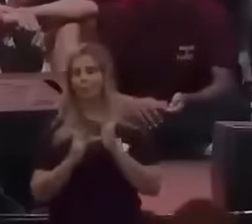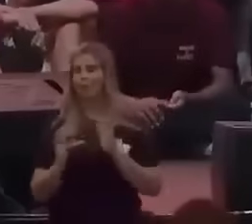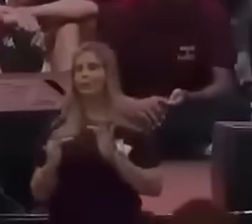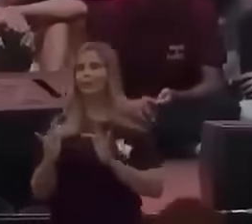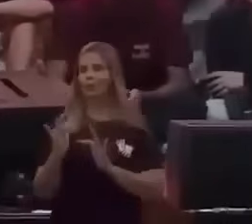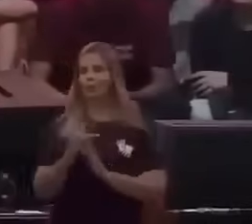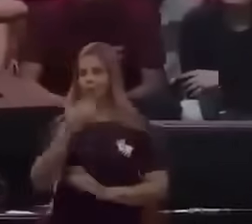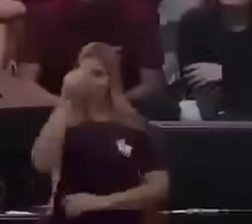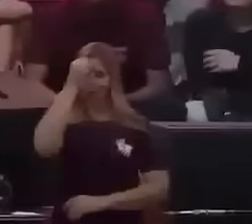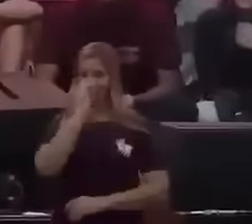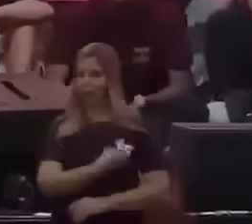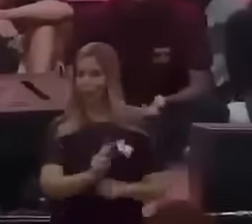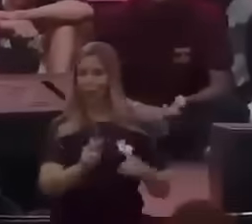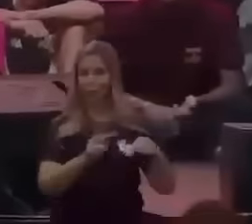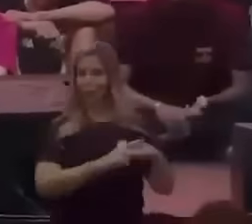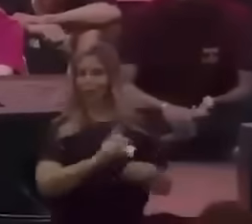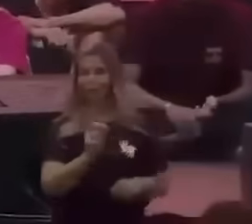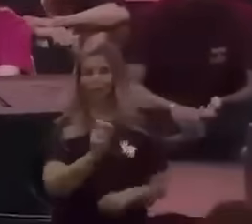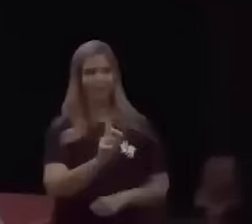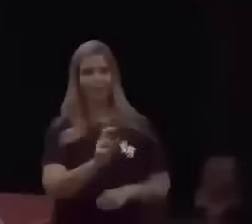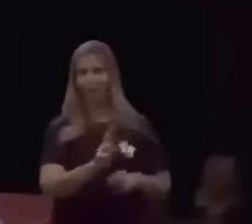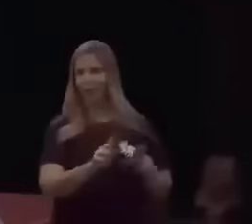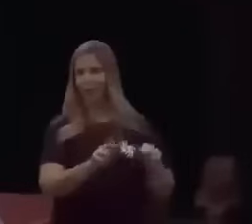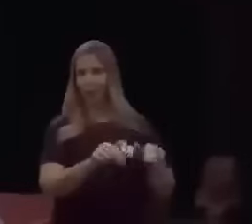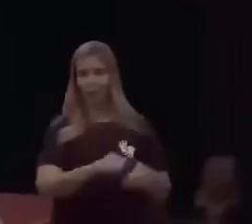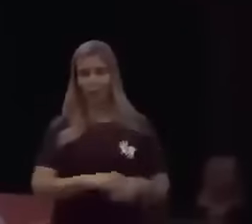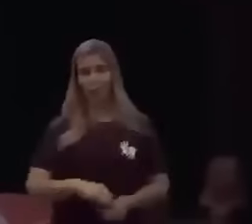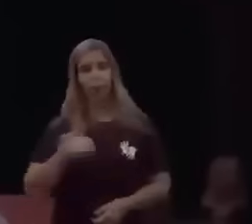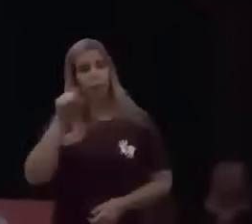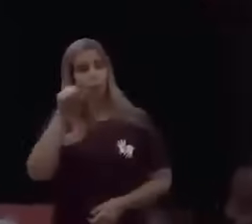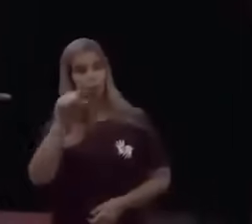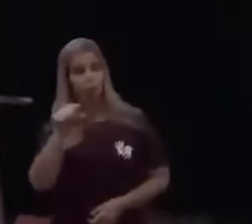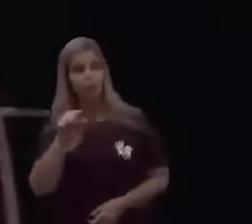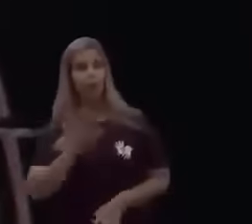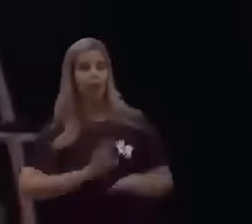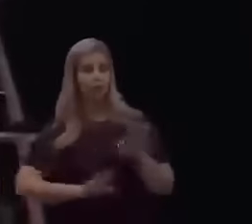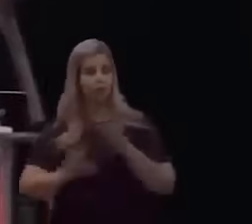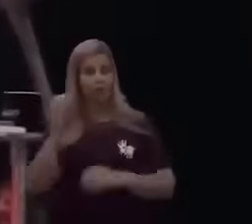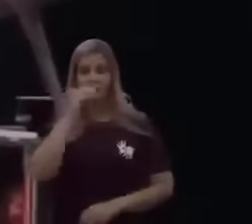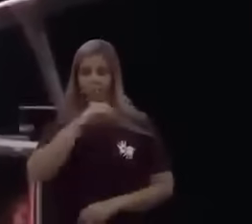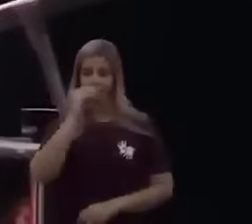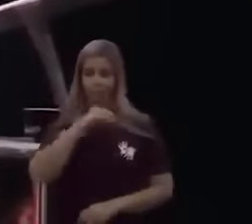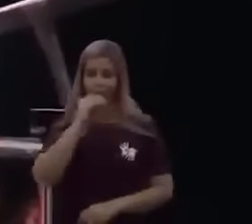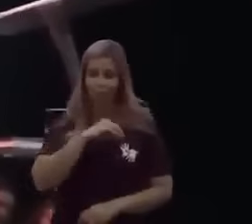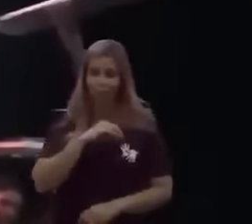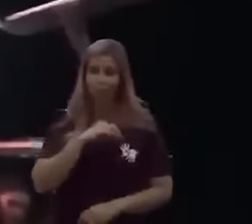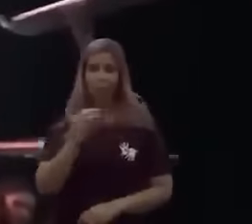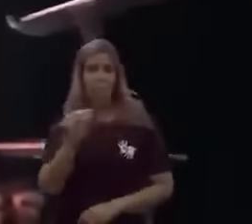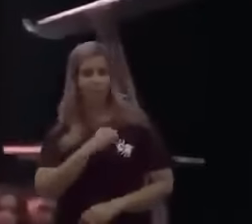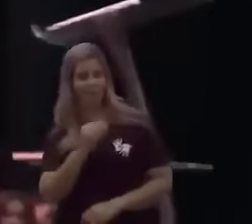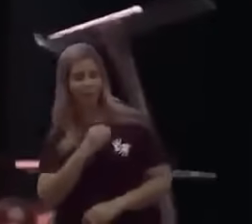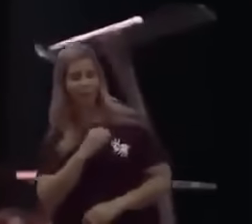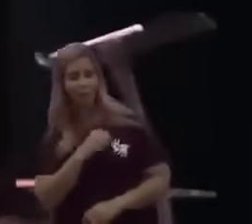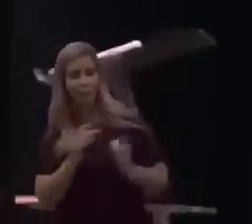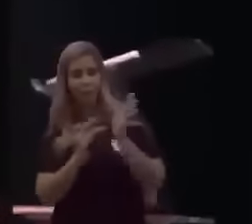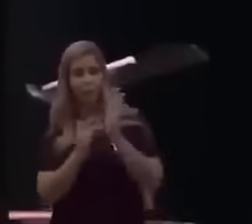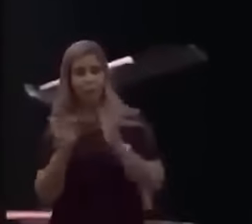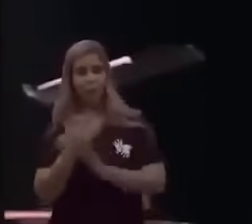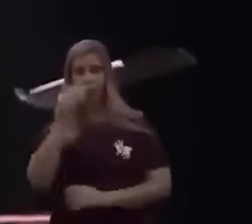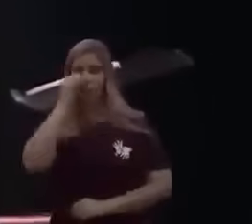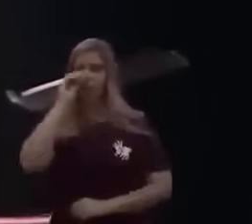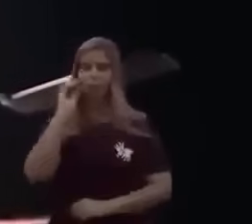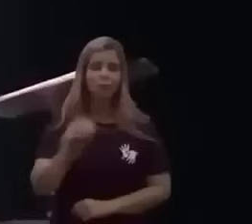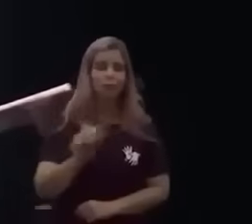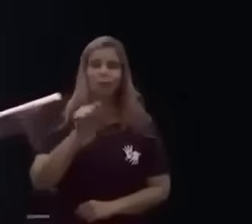Eu quero dizer para você nesta noite que apesar dos seus deslizes, apesar dos seus fracassos, apesar das suas quedas, Jesus não desiste